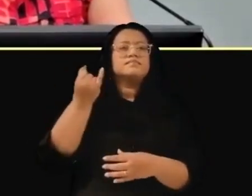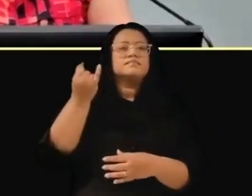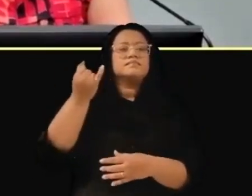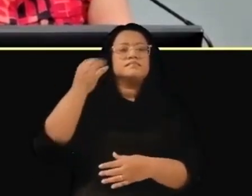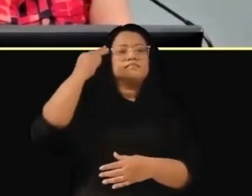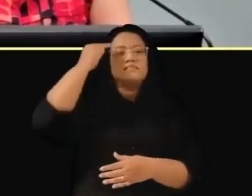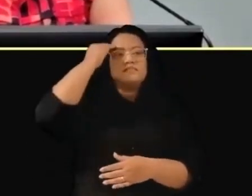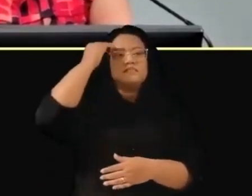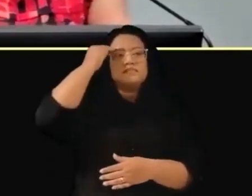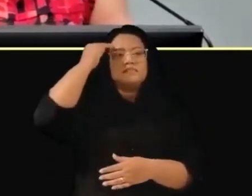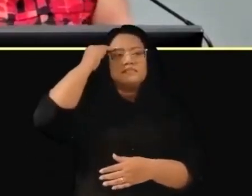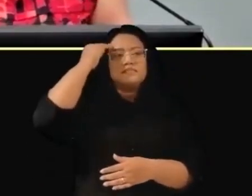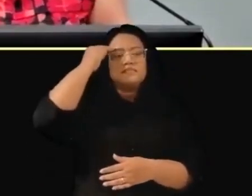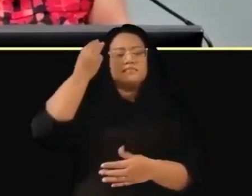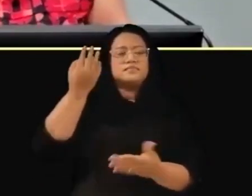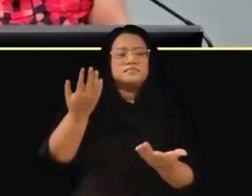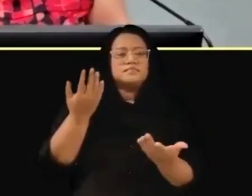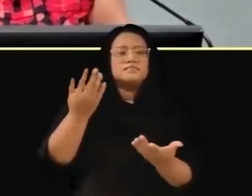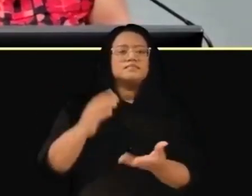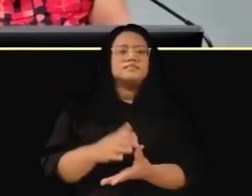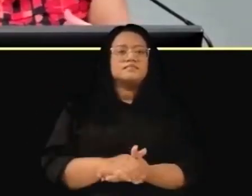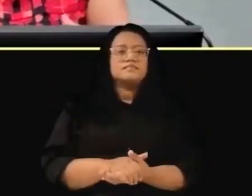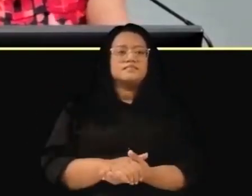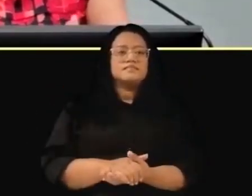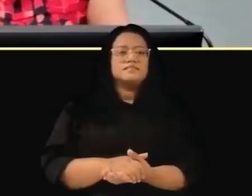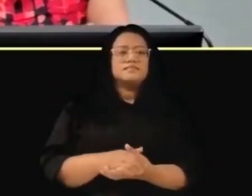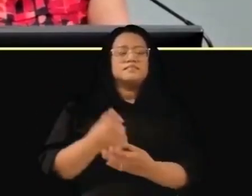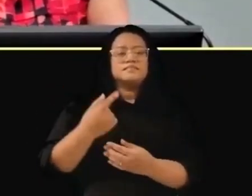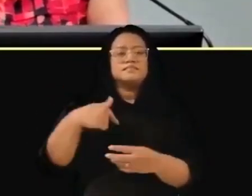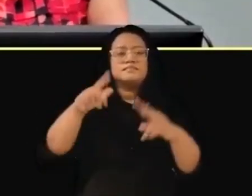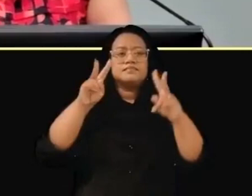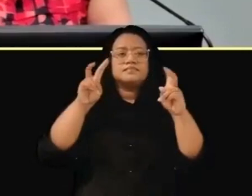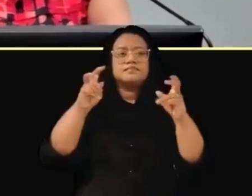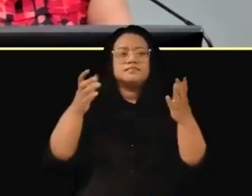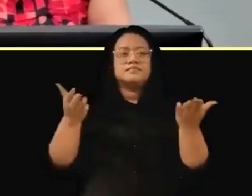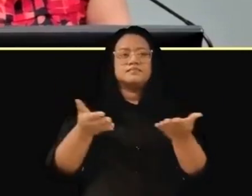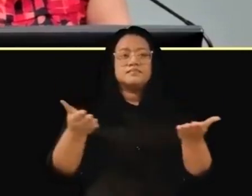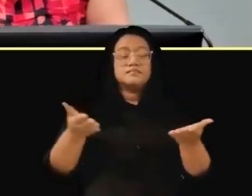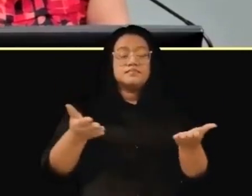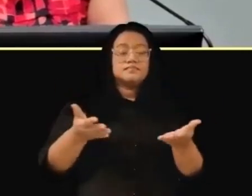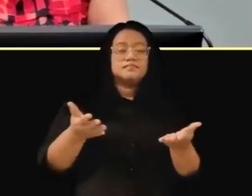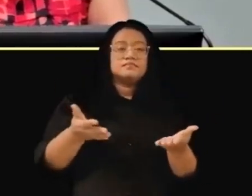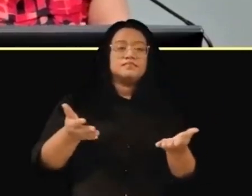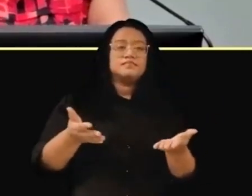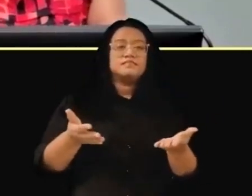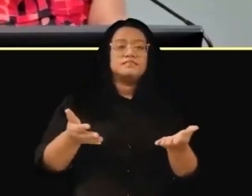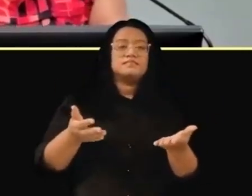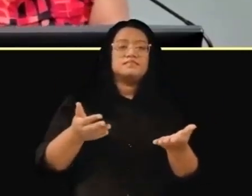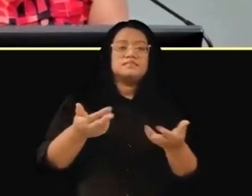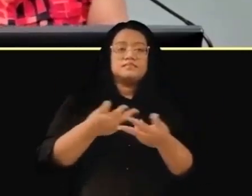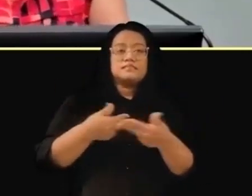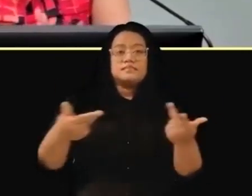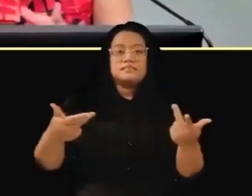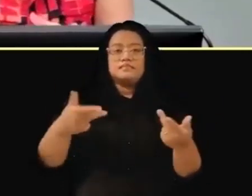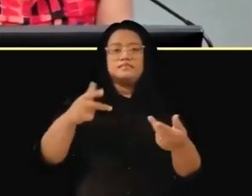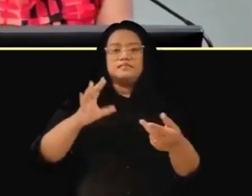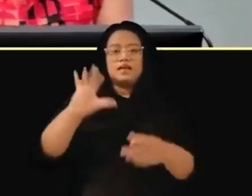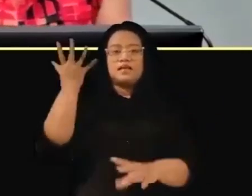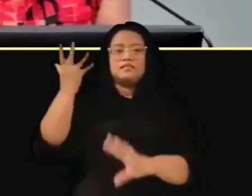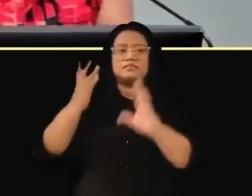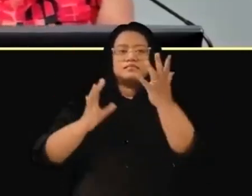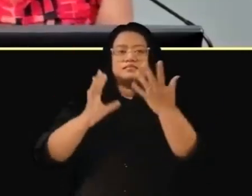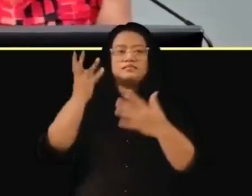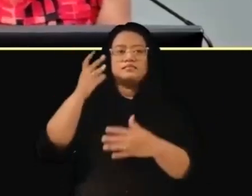memória quando a gente fala nesse tempo atual em que as coisas acontecem de uma forma tão rápida. Aproveito aqui